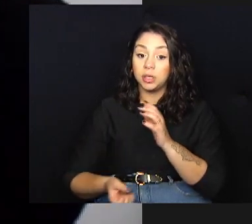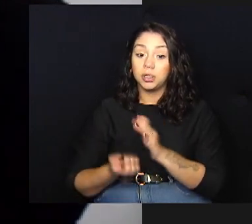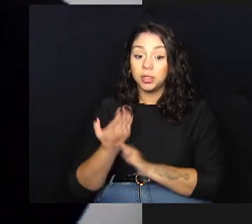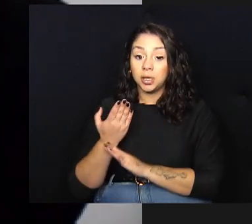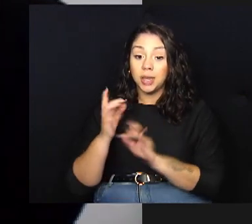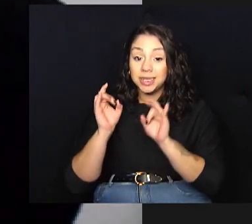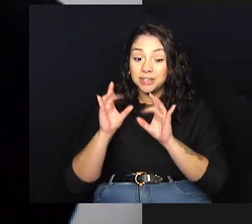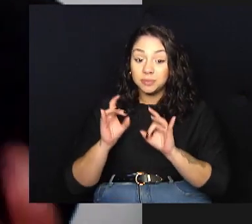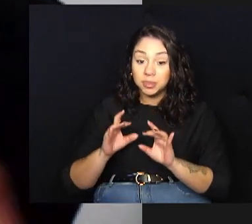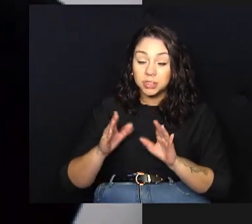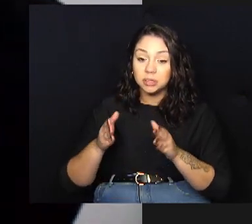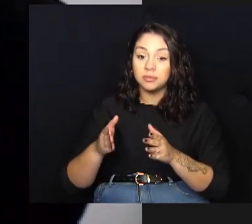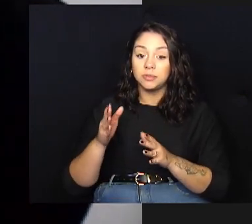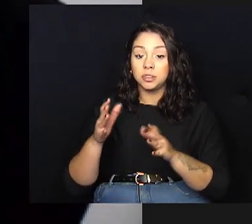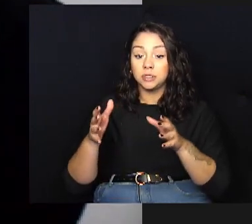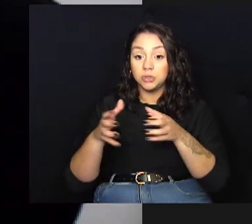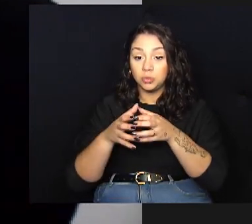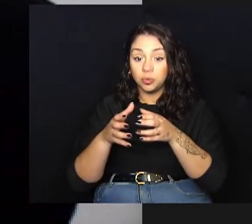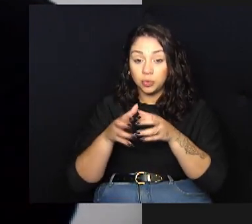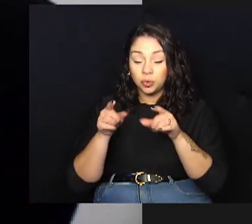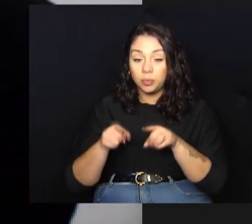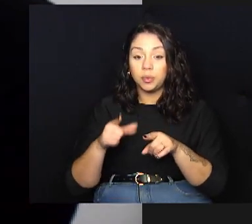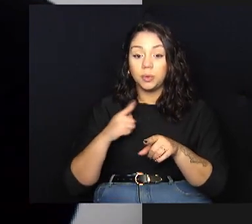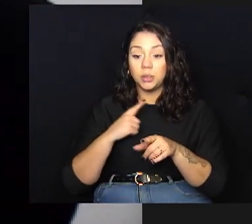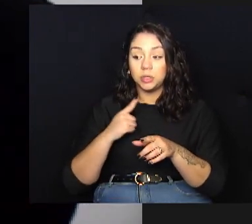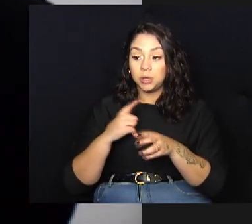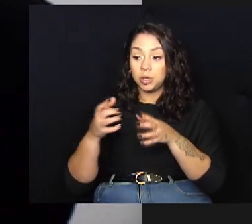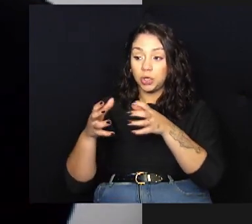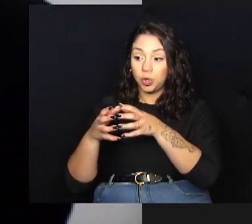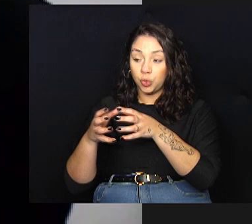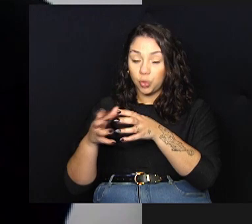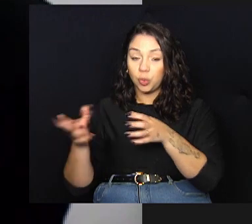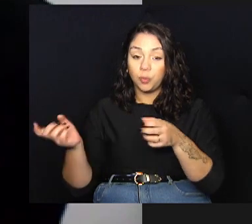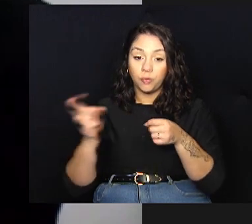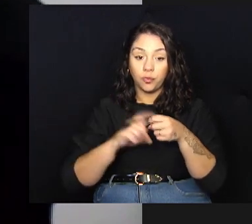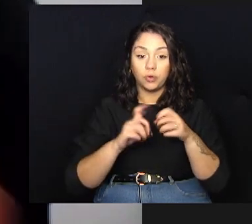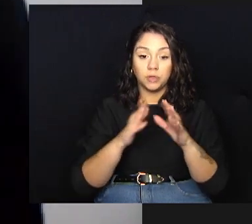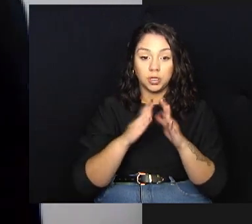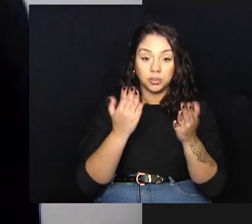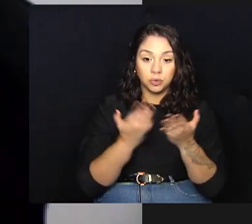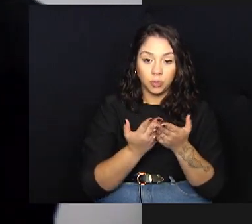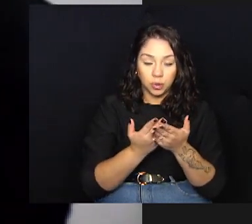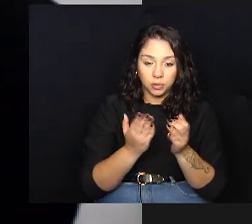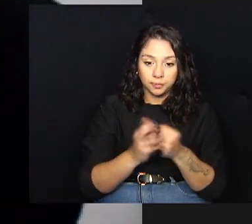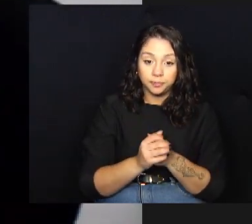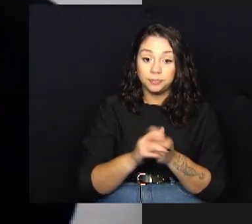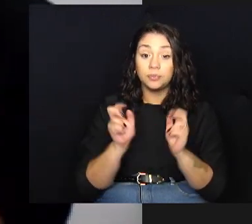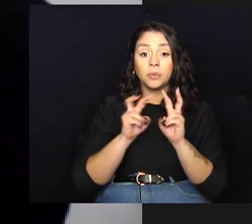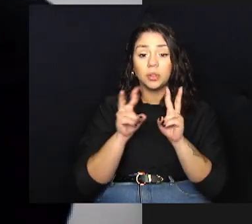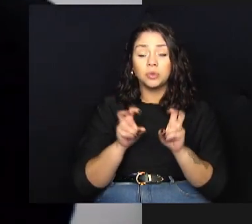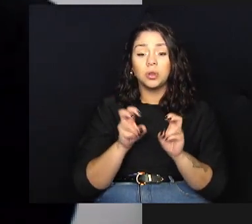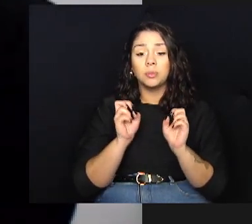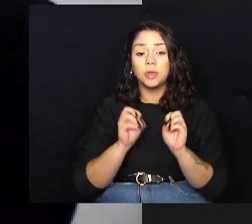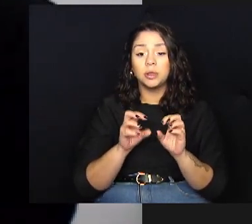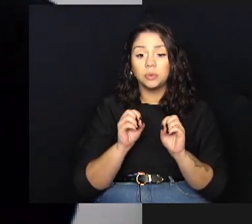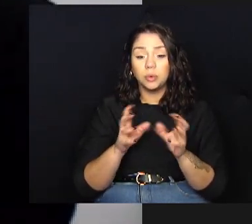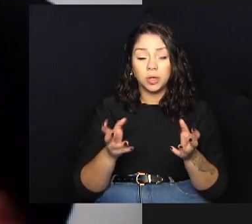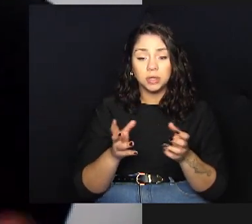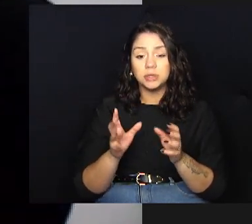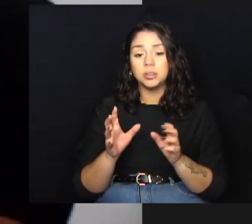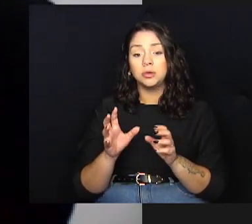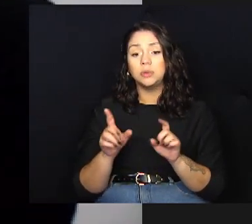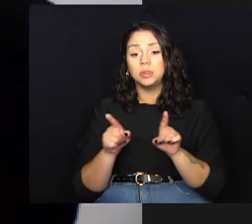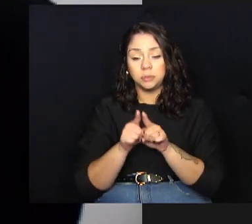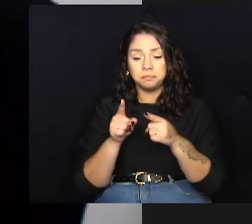específica para esse grupo para atrair esse grupo de novo para as escolas tá em relação à educação em relação à saúde